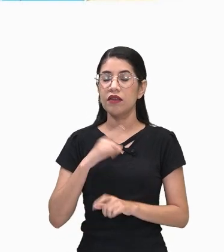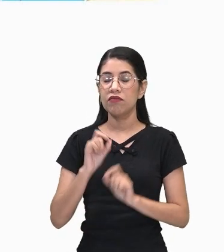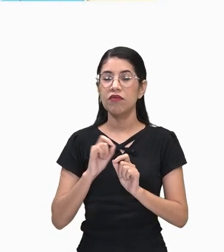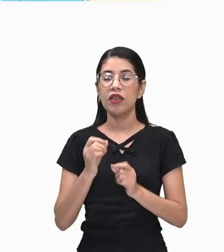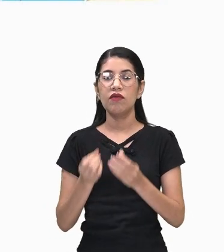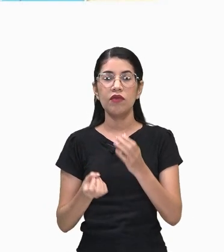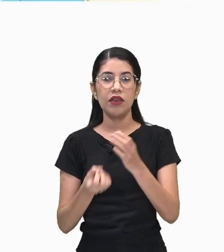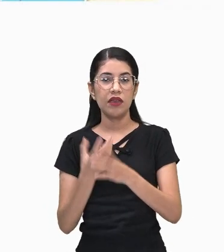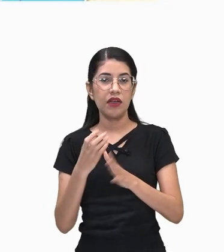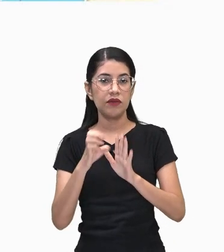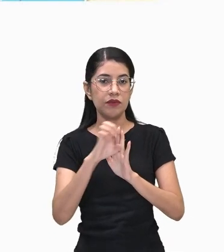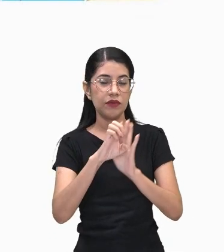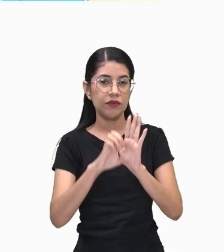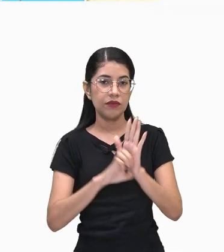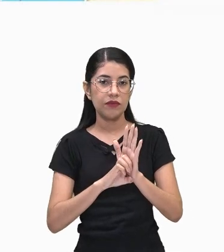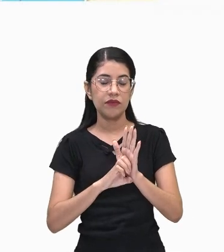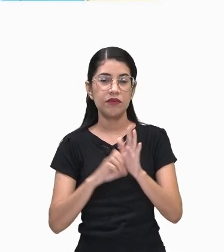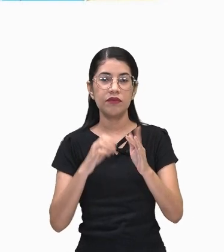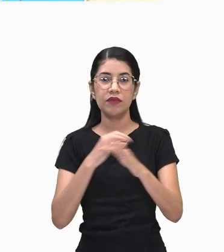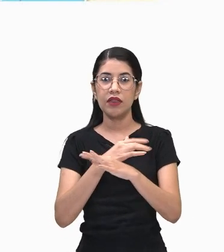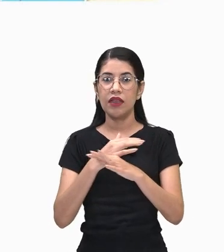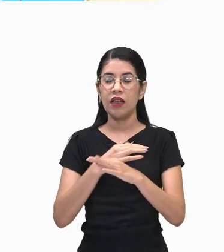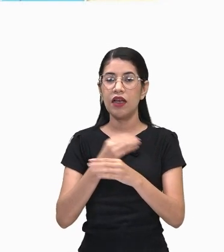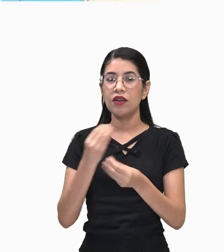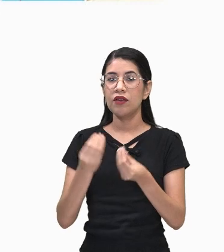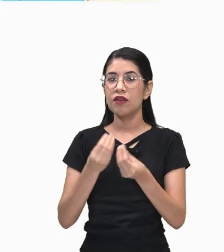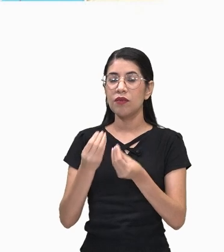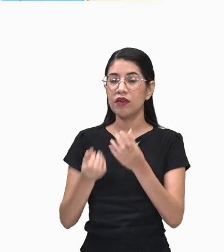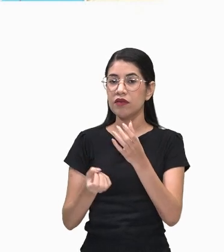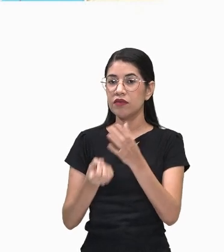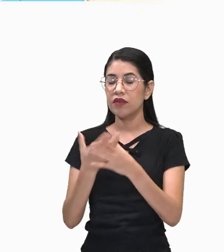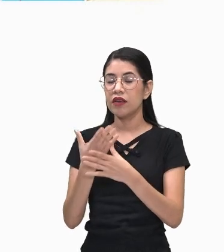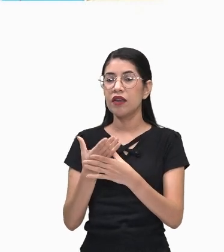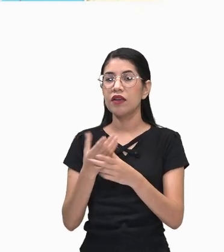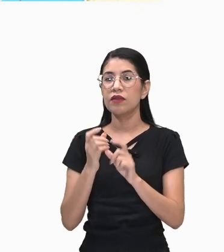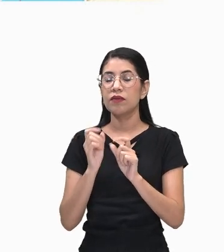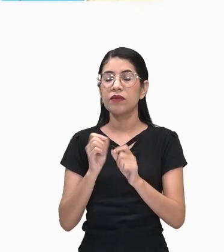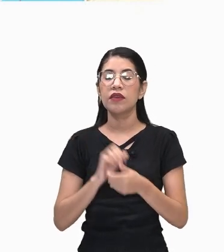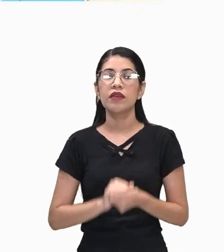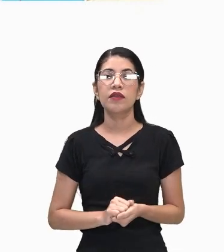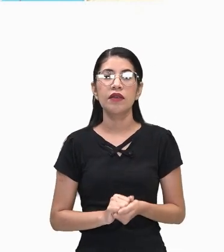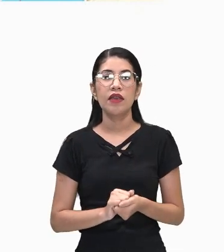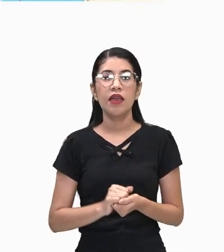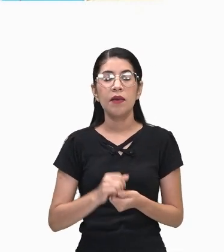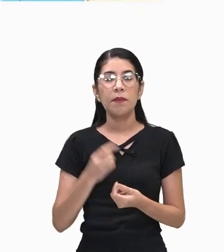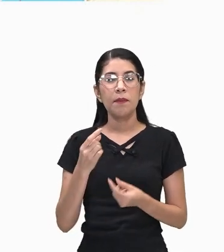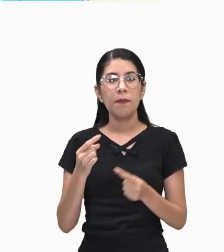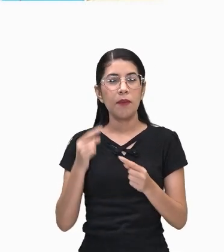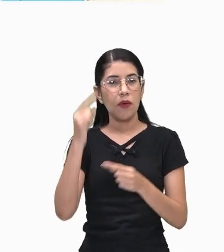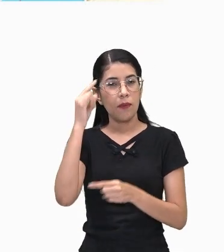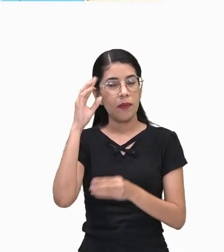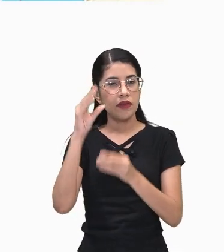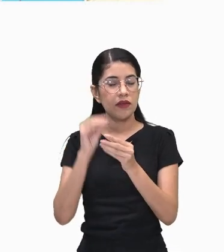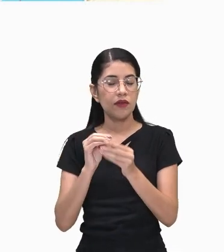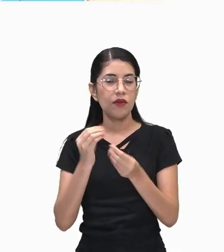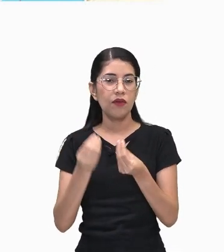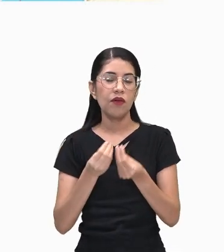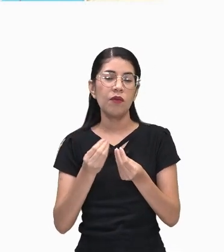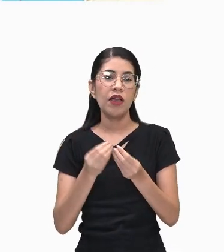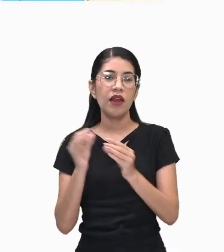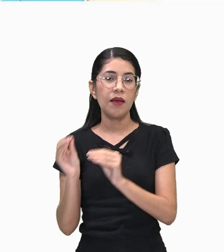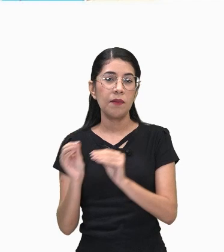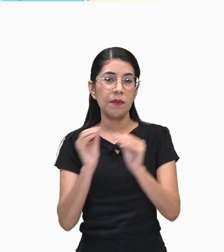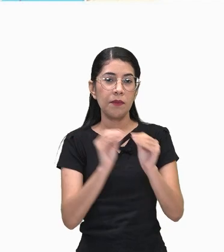da Cidade, né, ele foi desenvolvido considerando a migração de aproximadamente 80 milhões